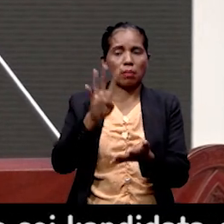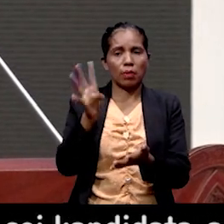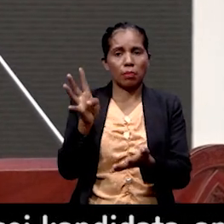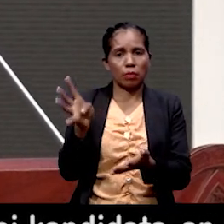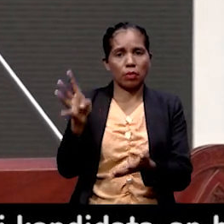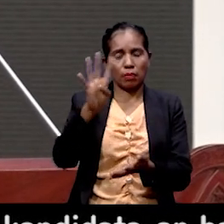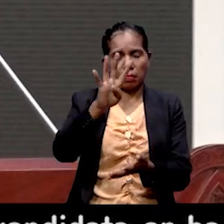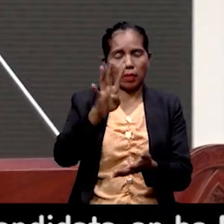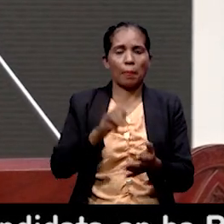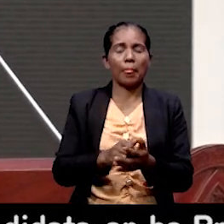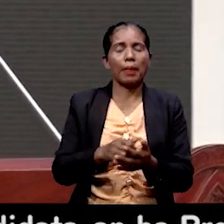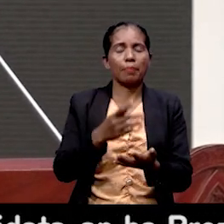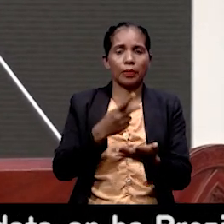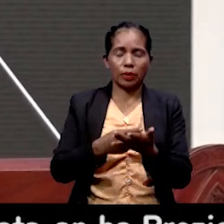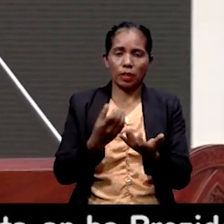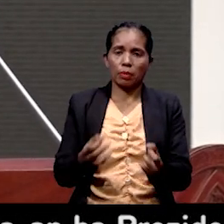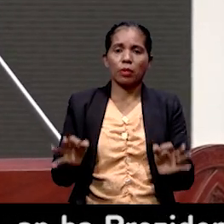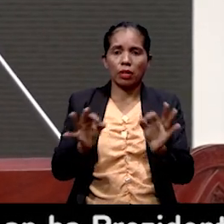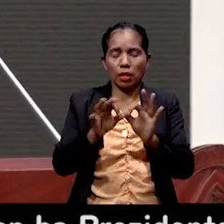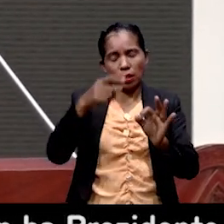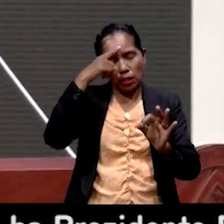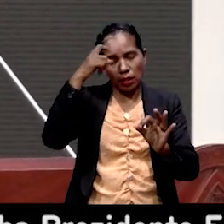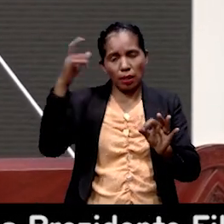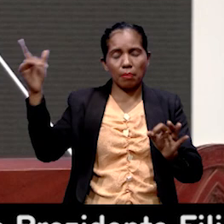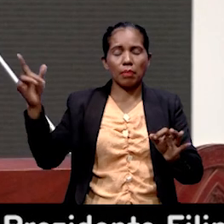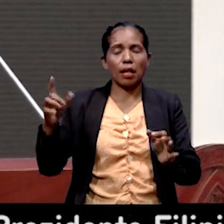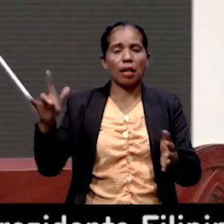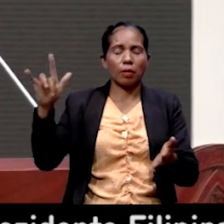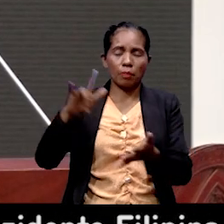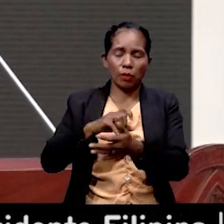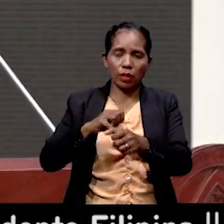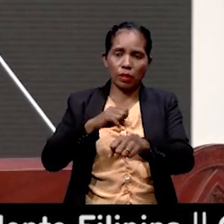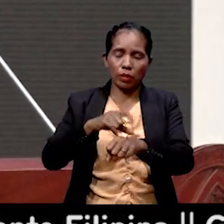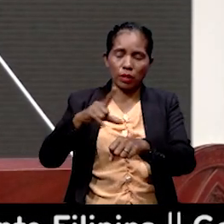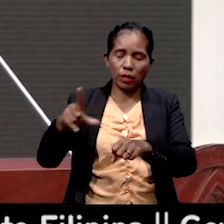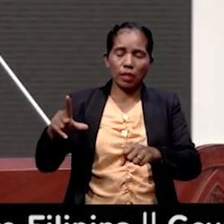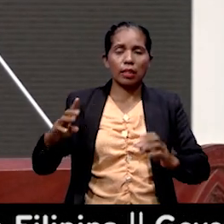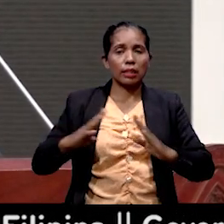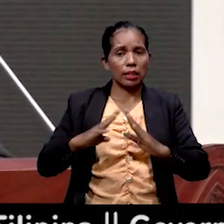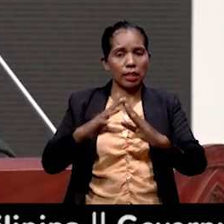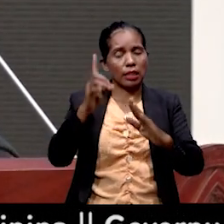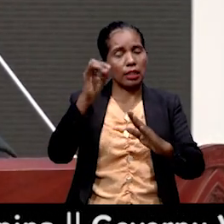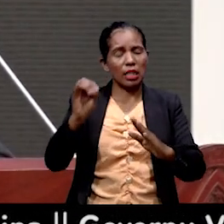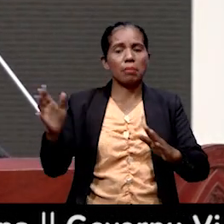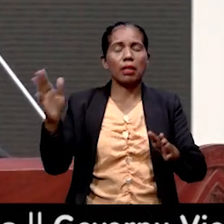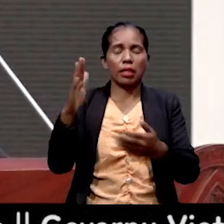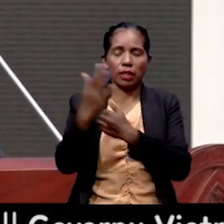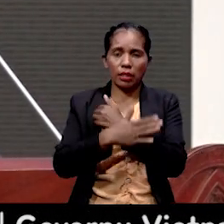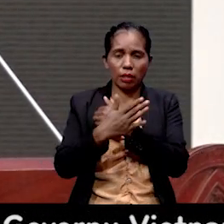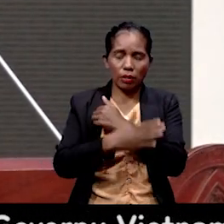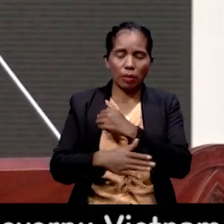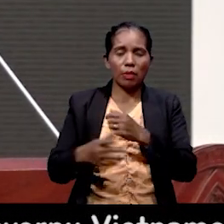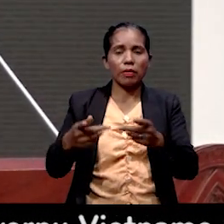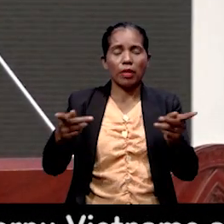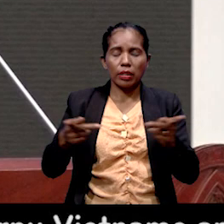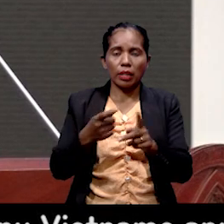O projeto Neh é importante para o aeroporto internacional, cidade-capital, mas nação Nehuen, porta-entrada para Emma Hussi-Liur